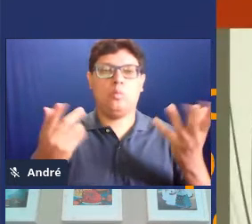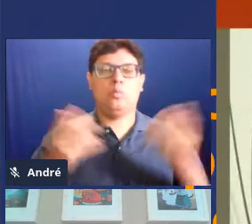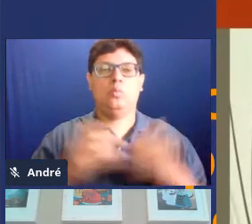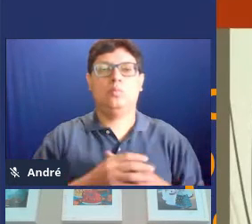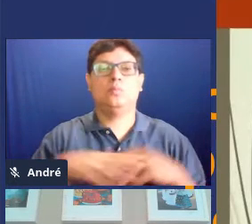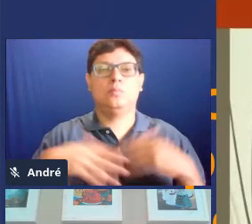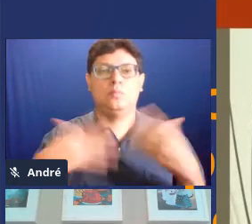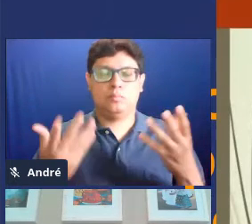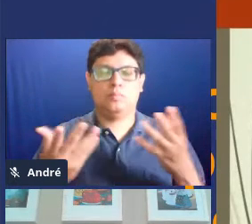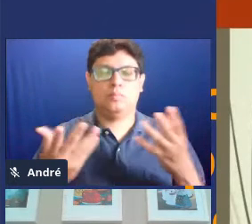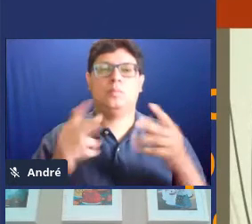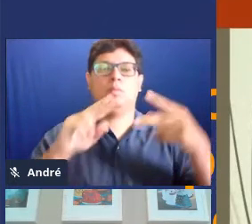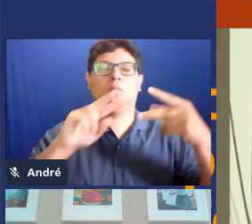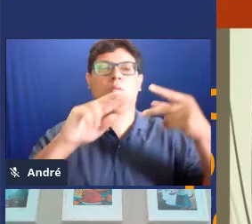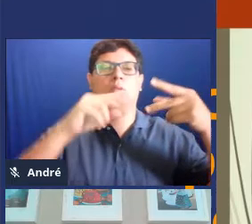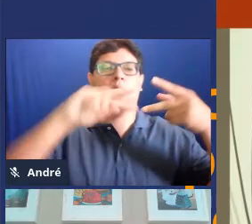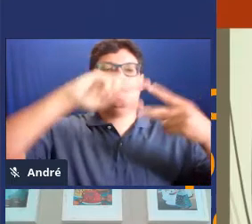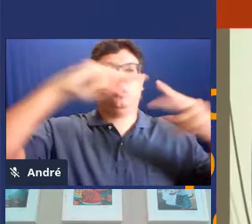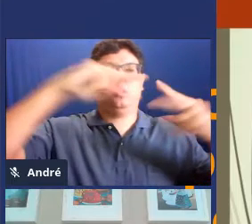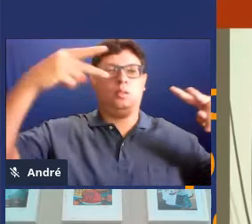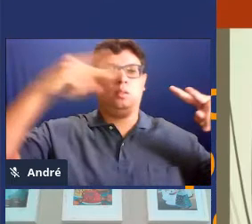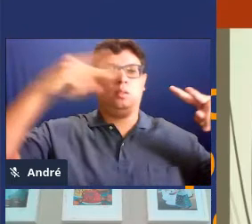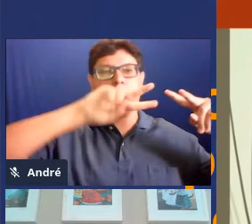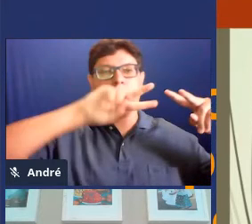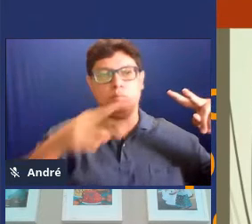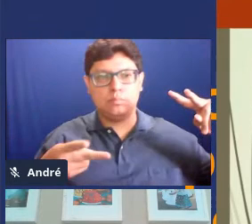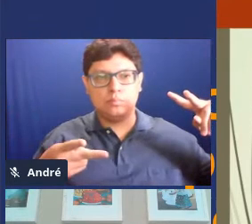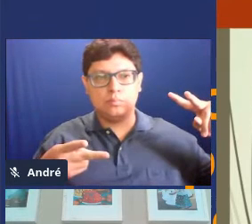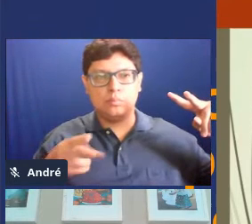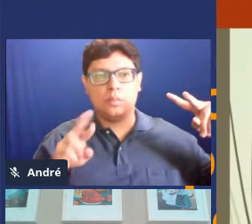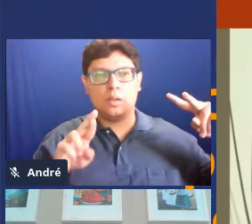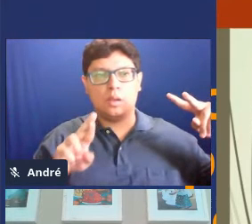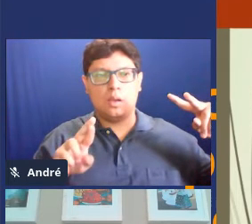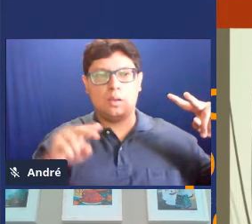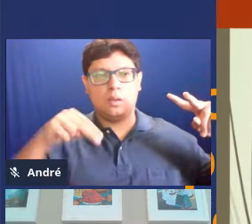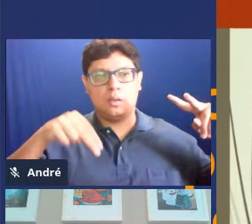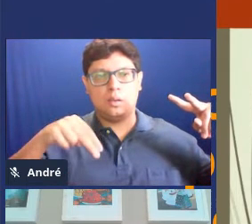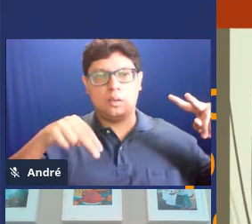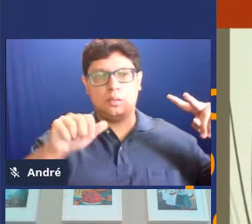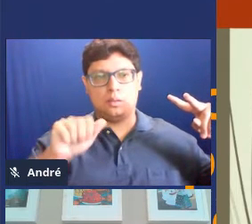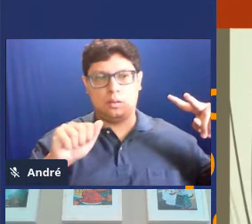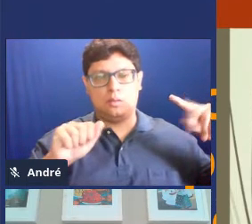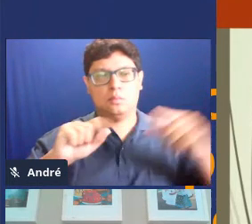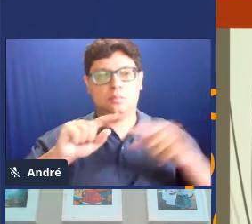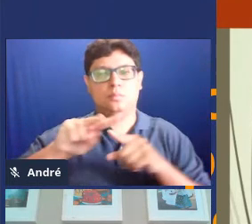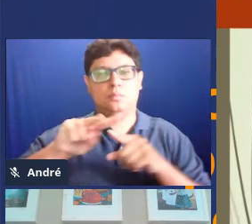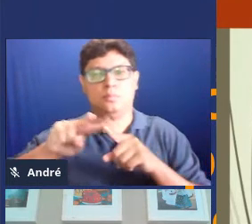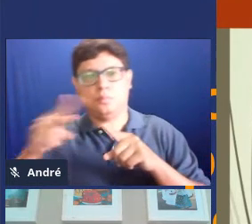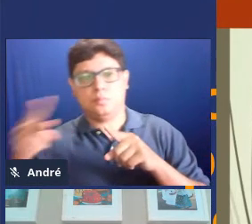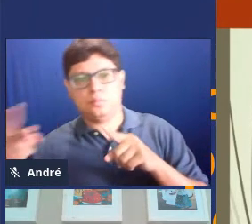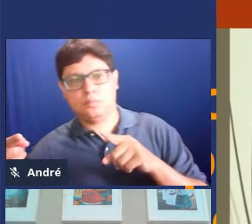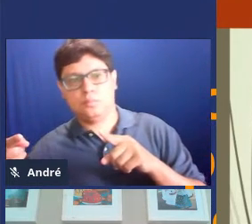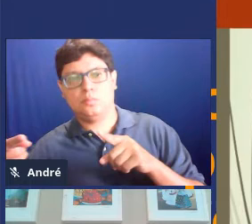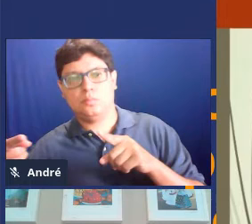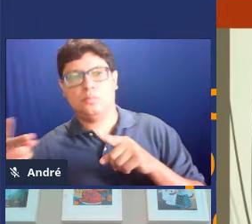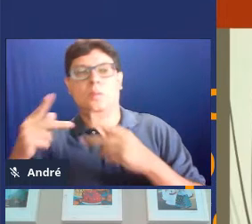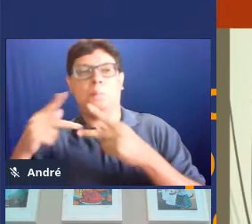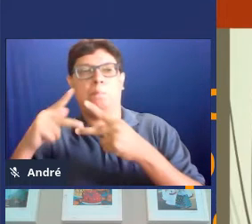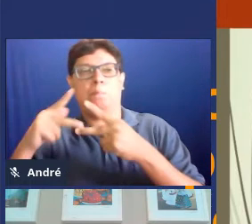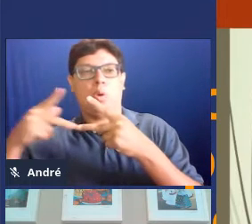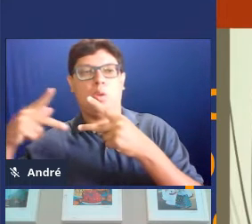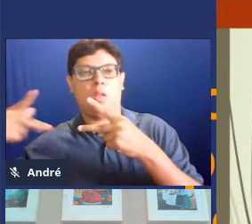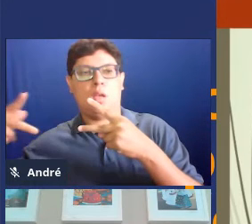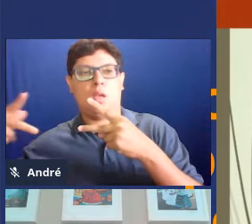funcionar. Então, isso começa no núcleo, numa parte só do